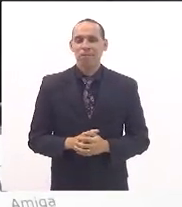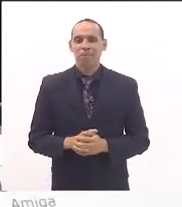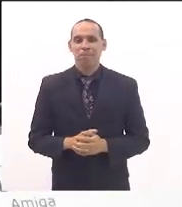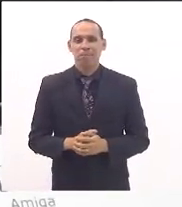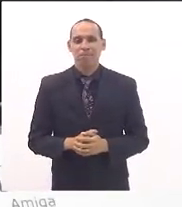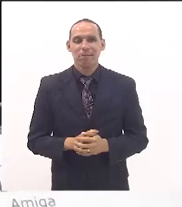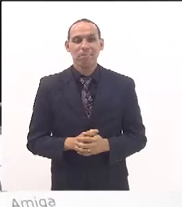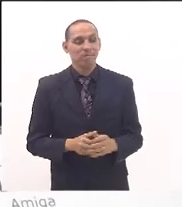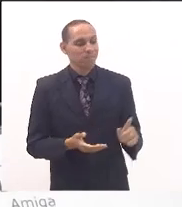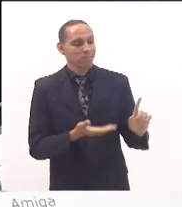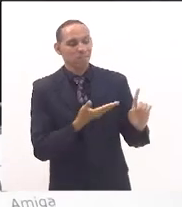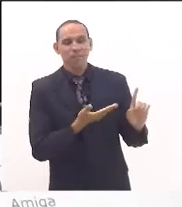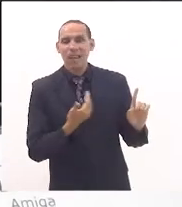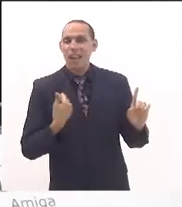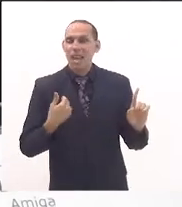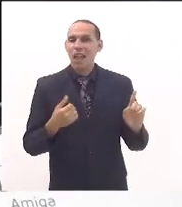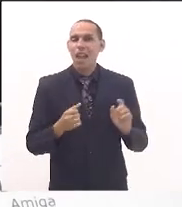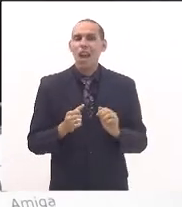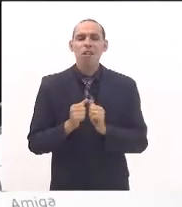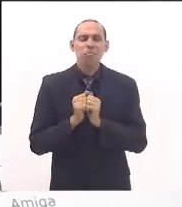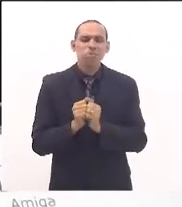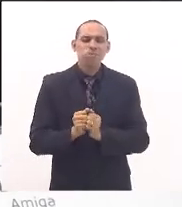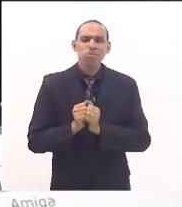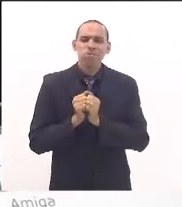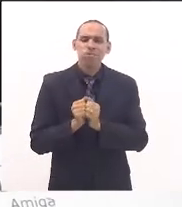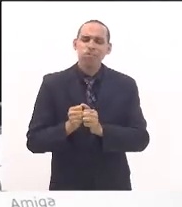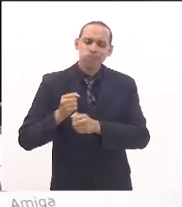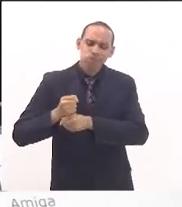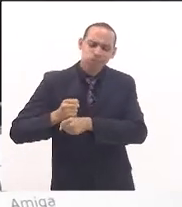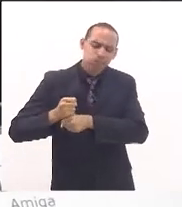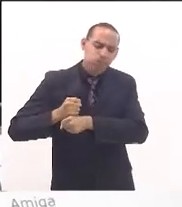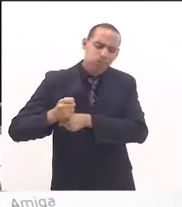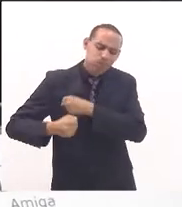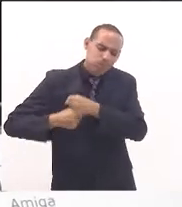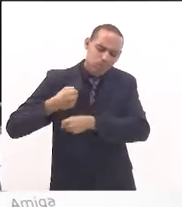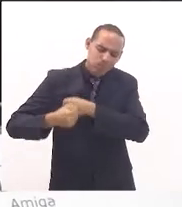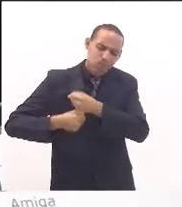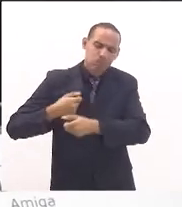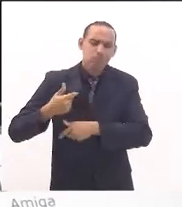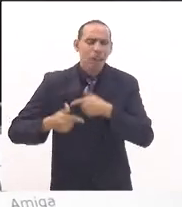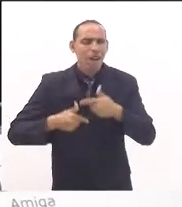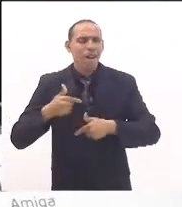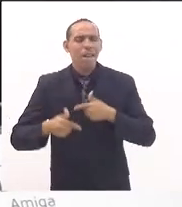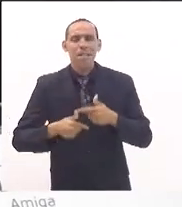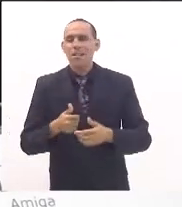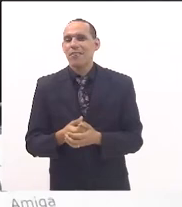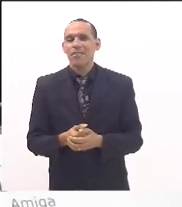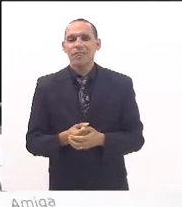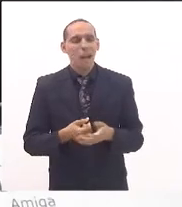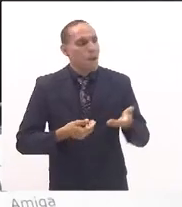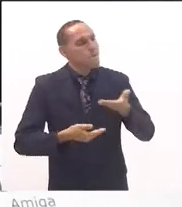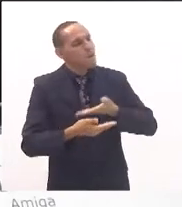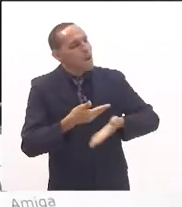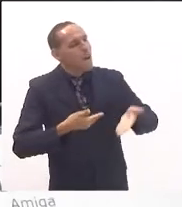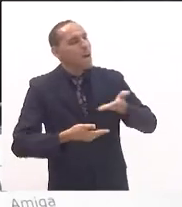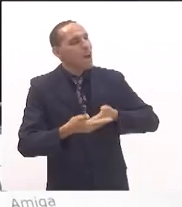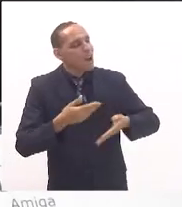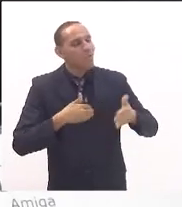uma pessoa com quem eu convivo há longos anos e nossas trocas profissionais